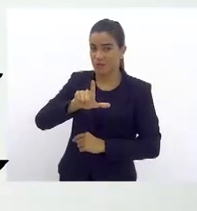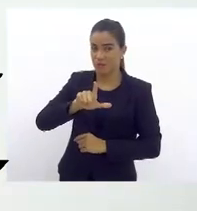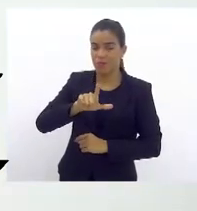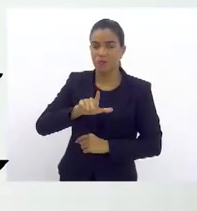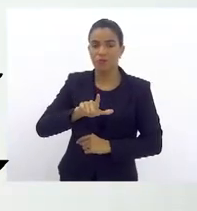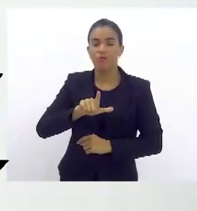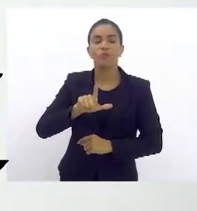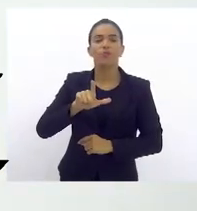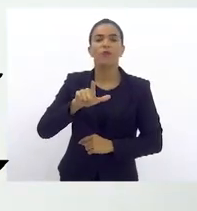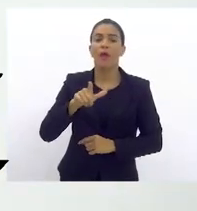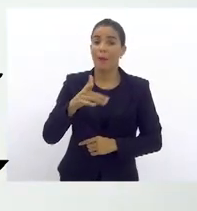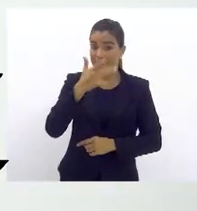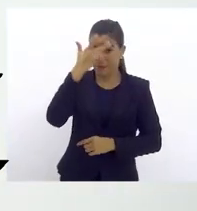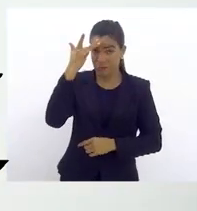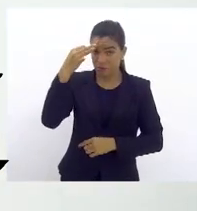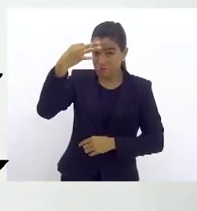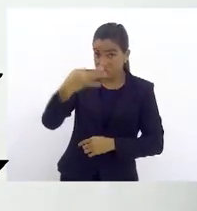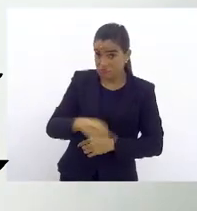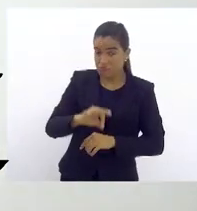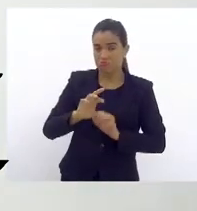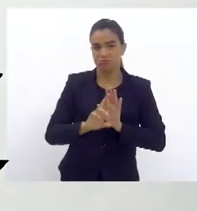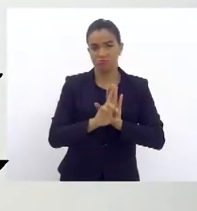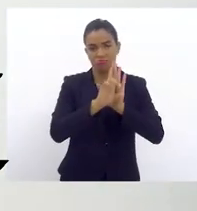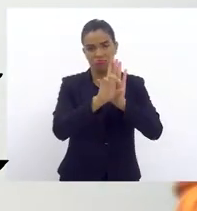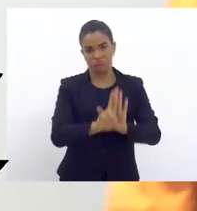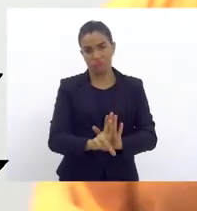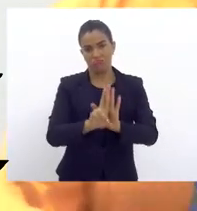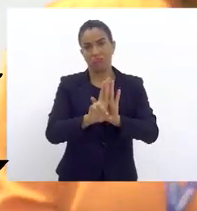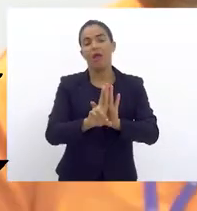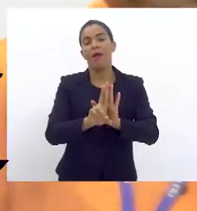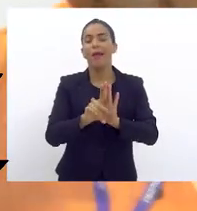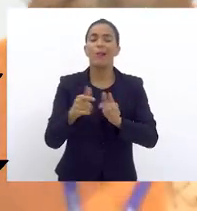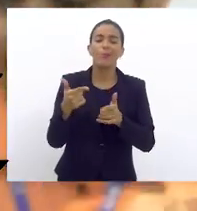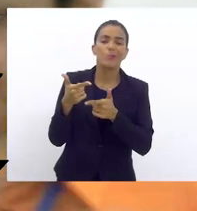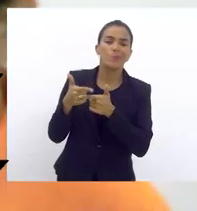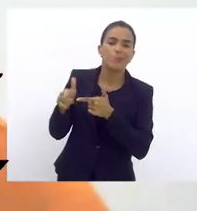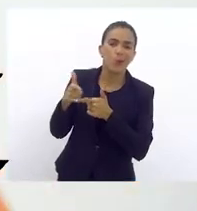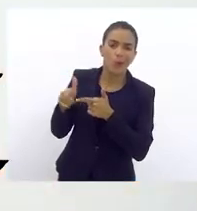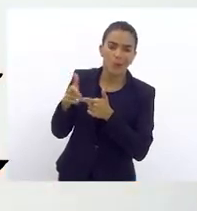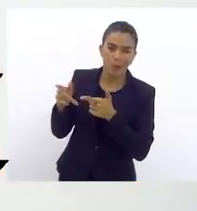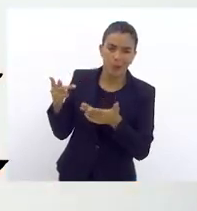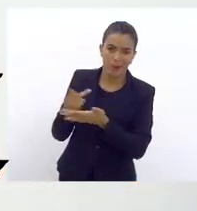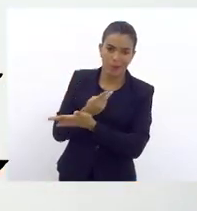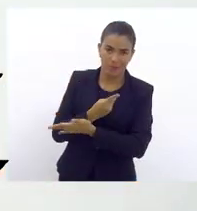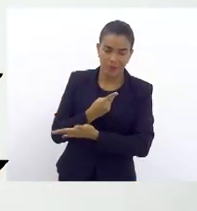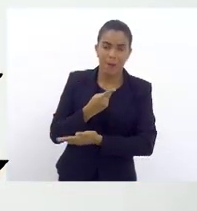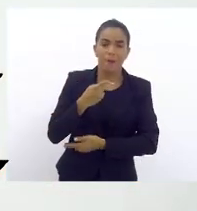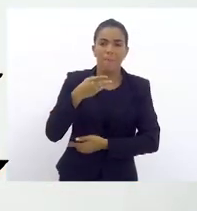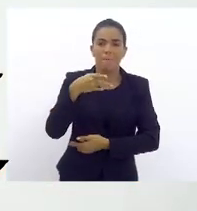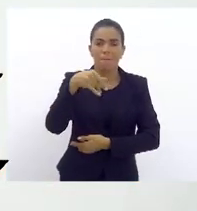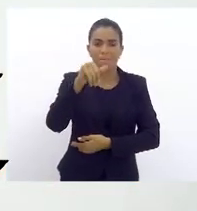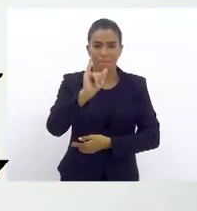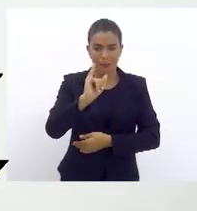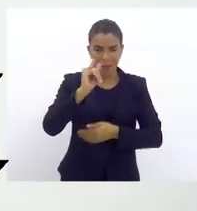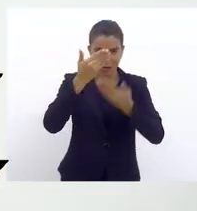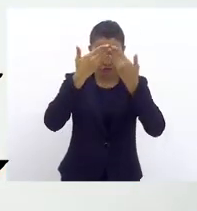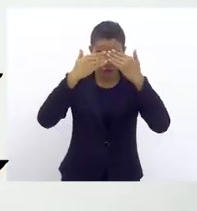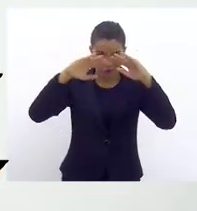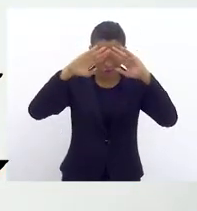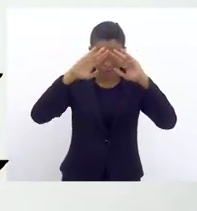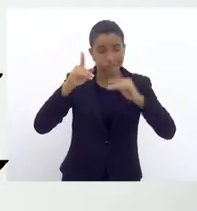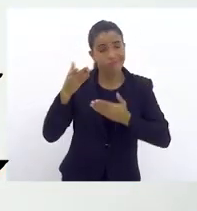quem viria hoje é o nosso interlocutor que teve um problema babalaô Ivanil dos Santos